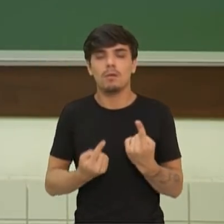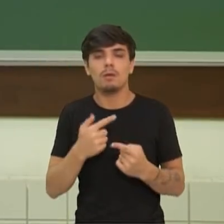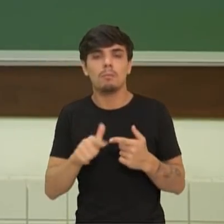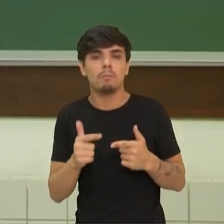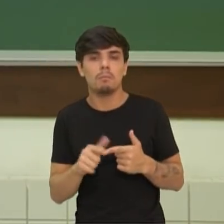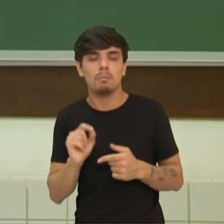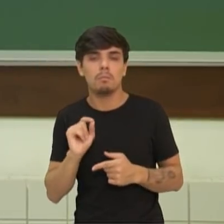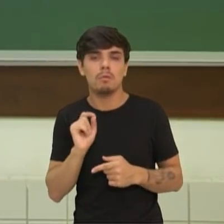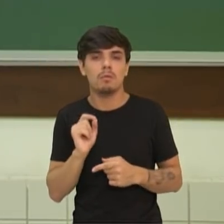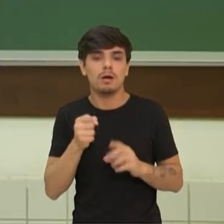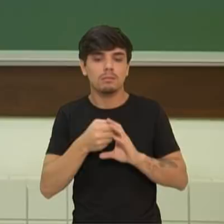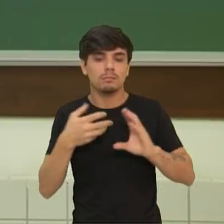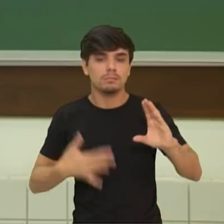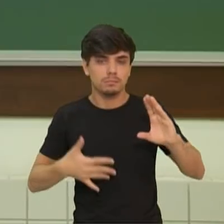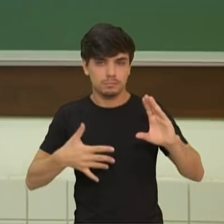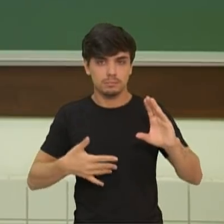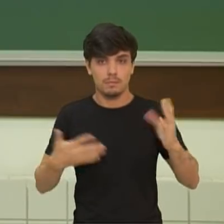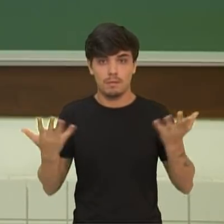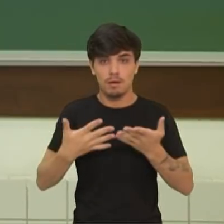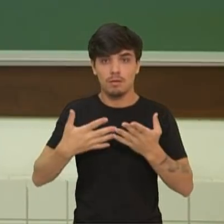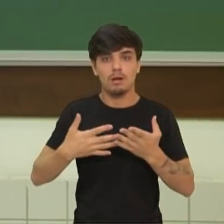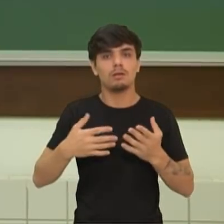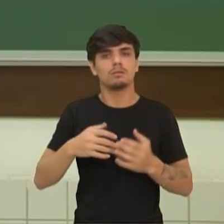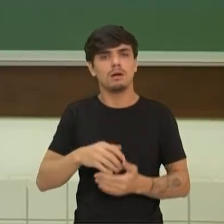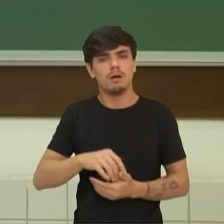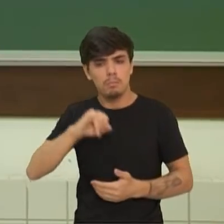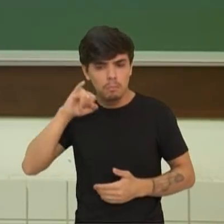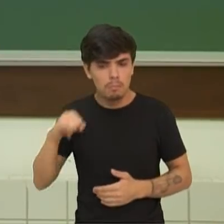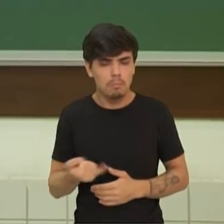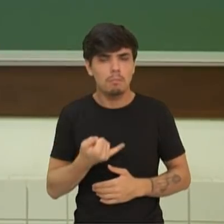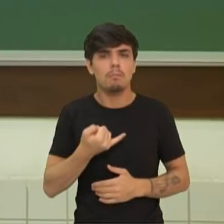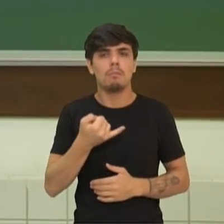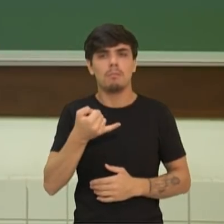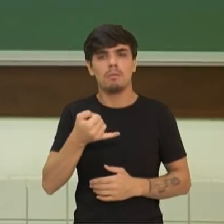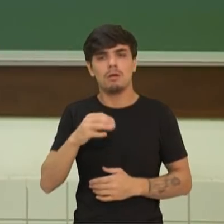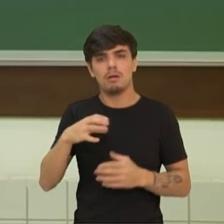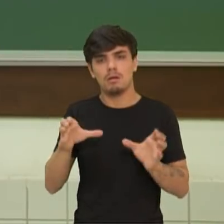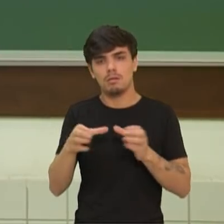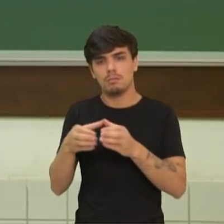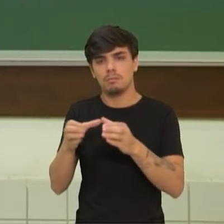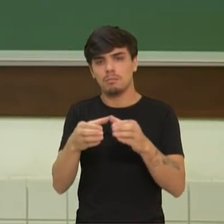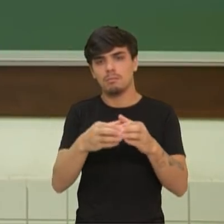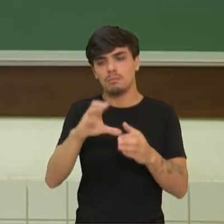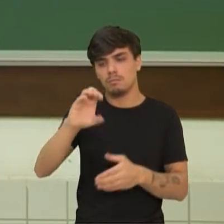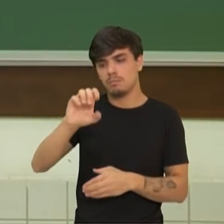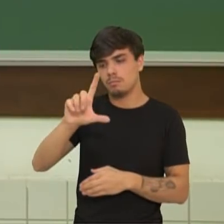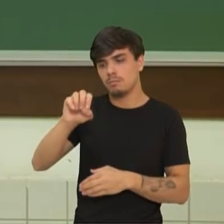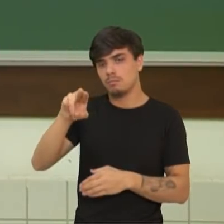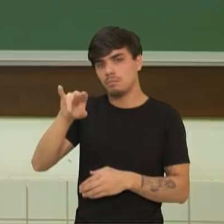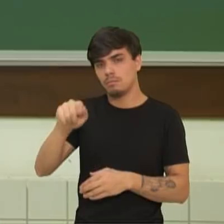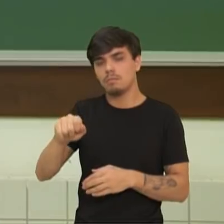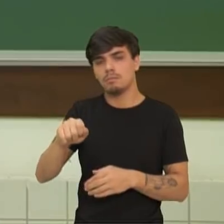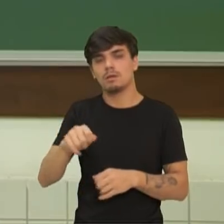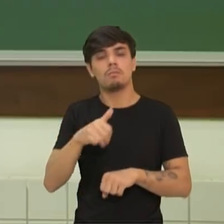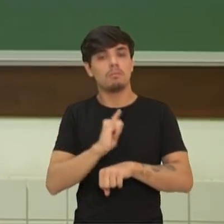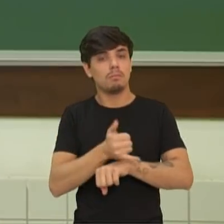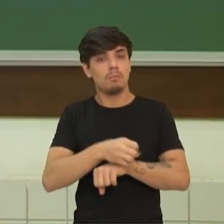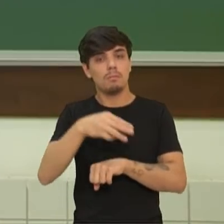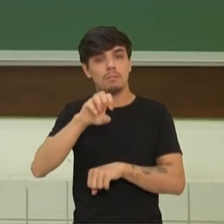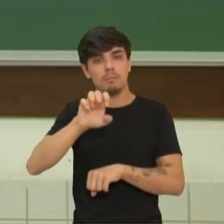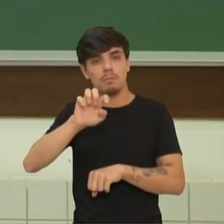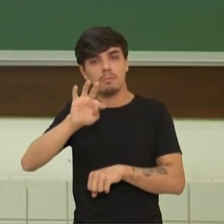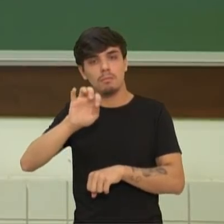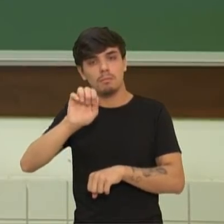Qual era essa característica? Vamos explorar a colônia. Então, todo quanto é metal